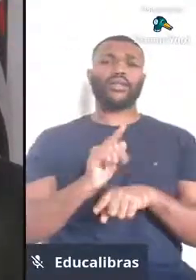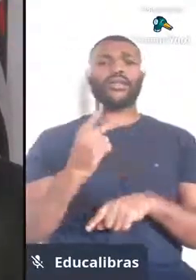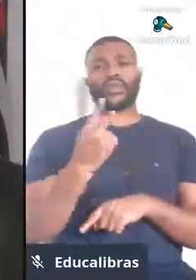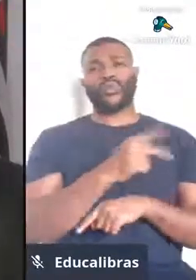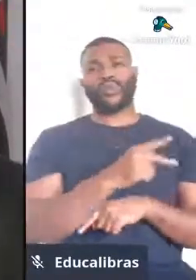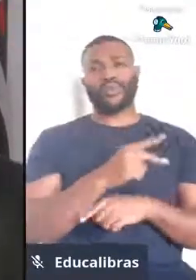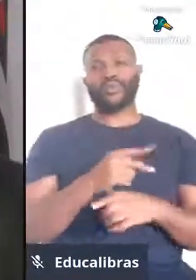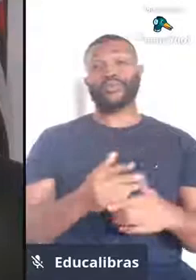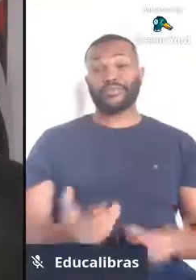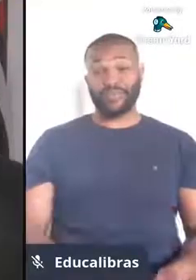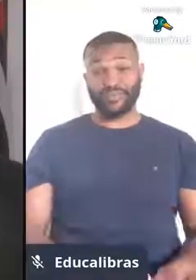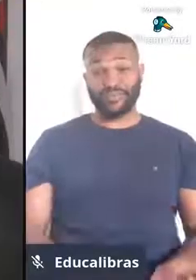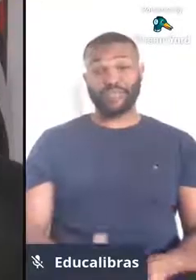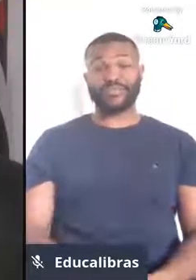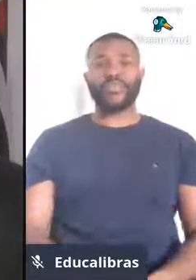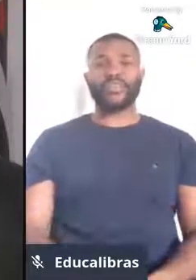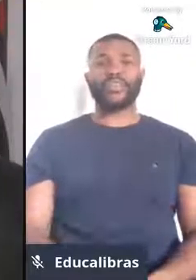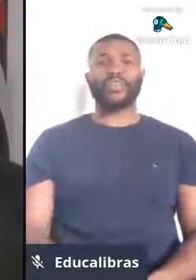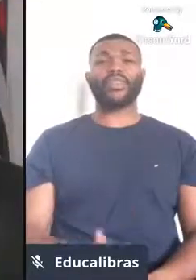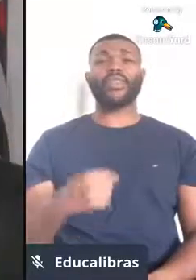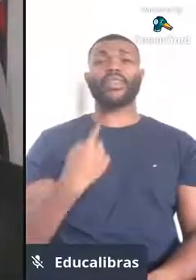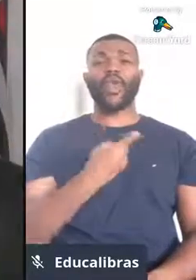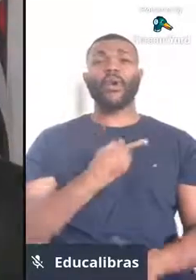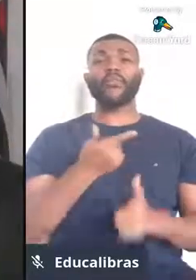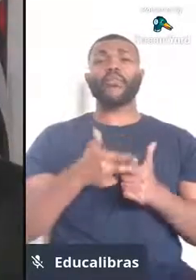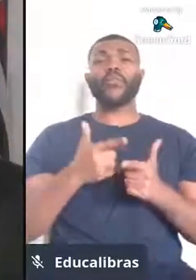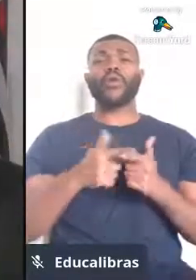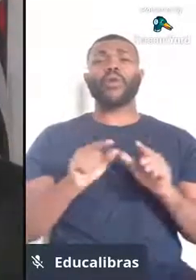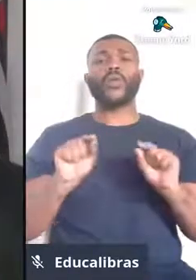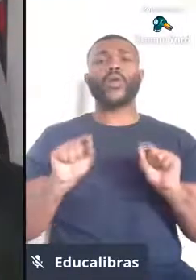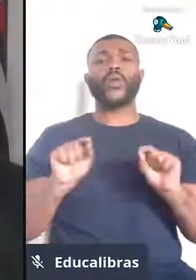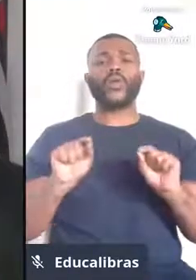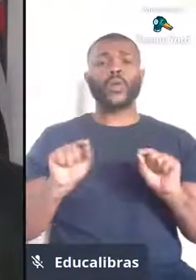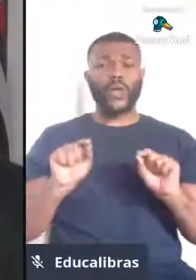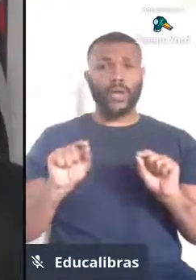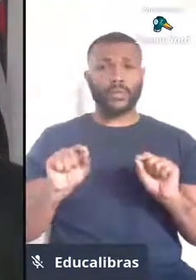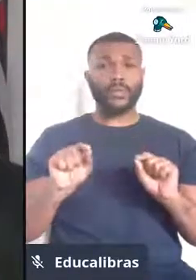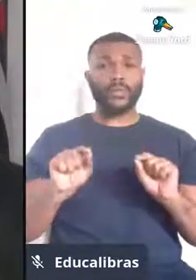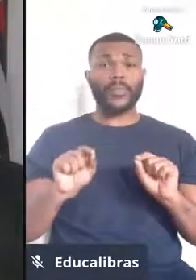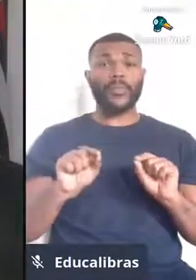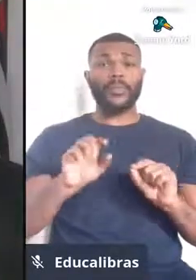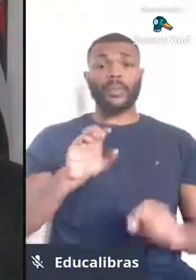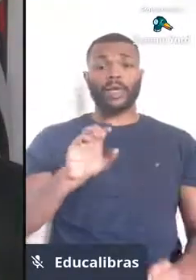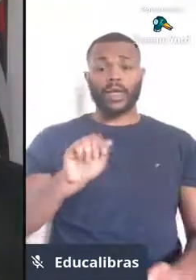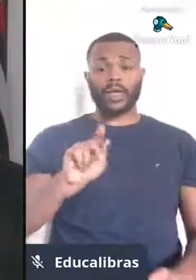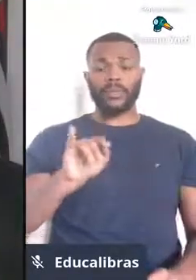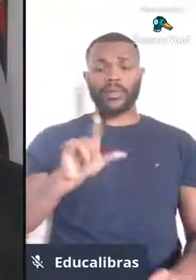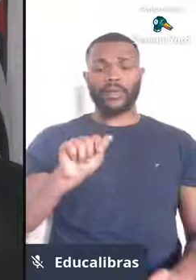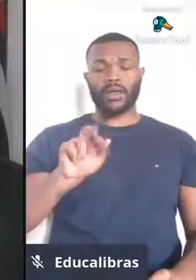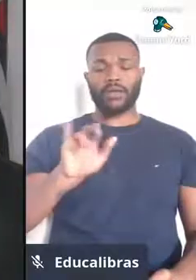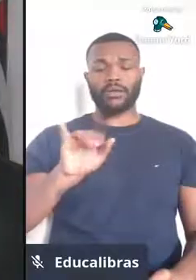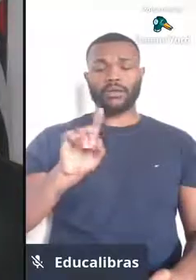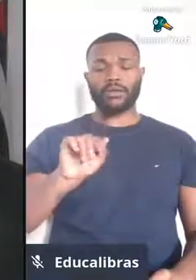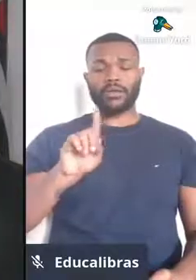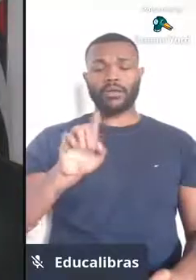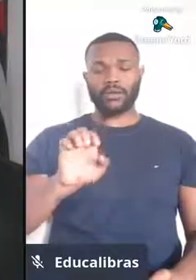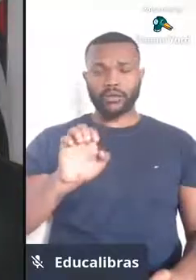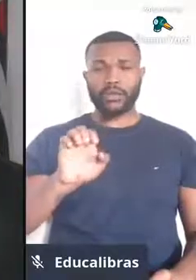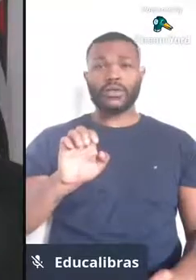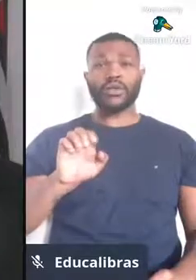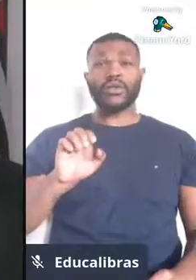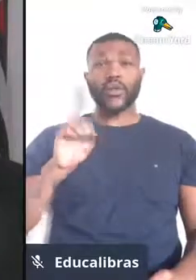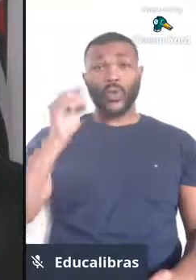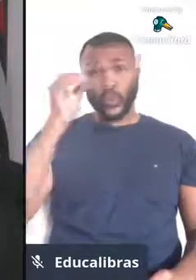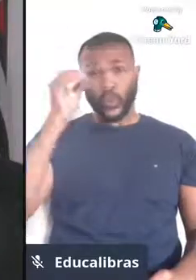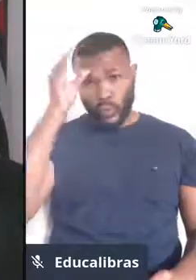Covas. Qual que é o nosso maior problema? É a capilaridade. A gente conseguir mudar a cultura